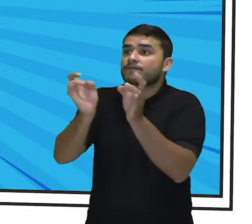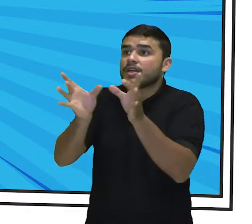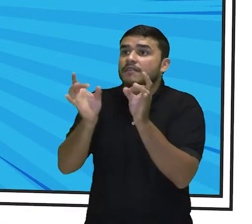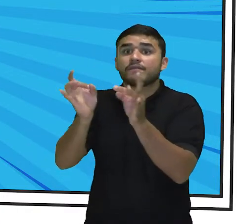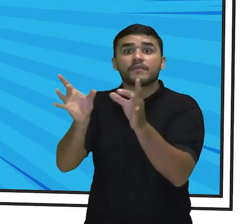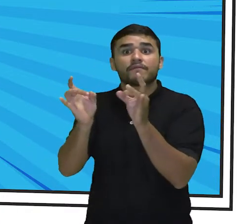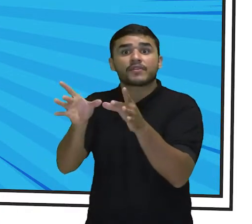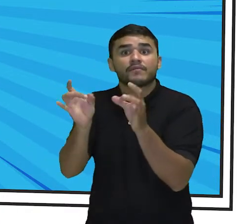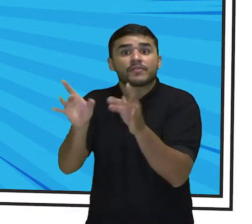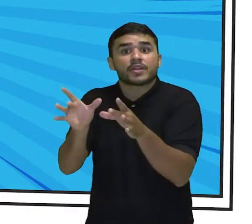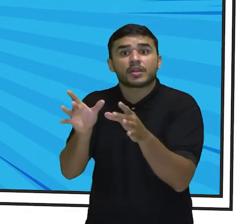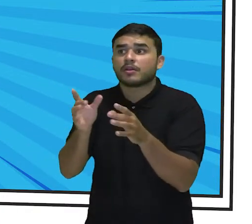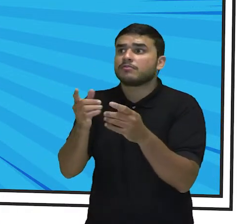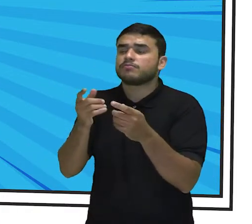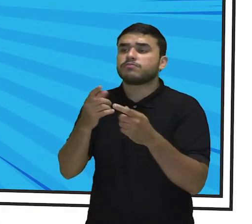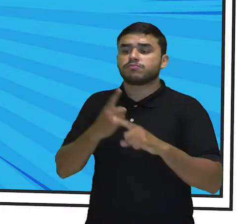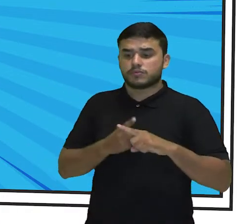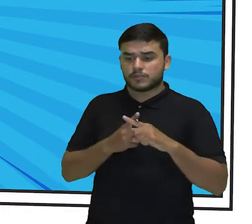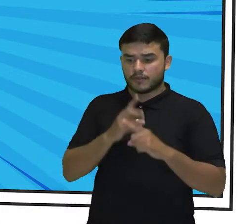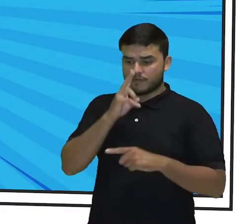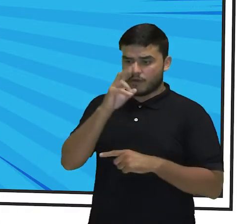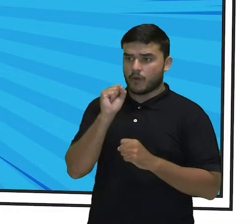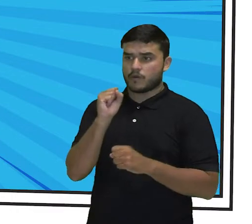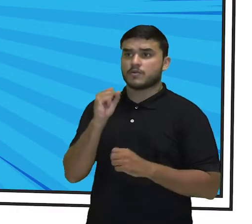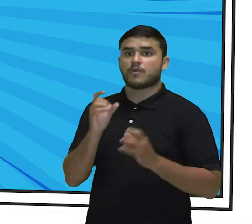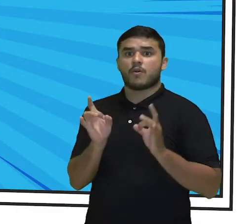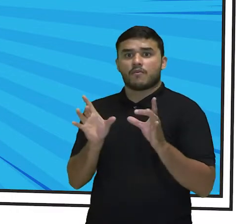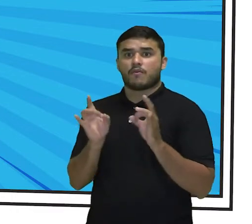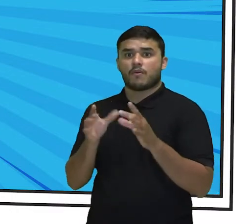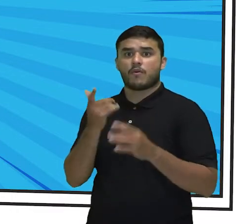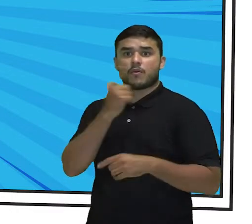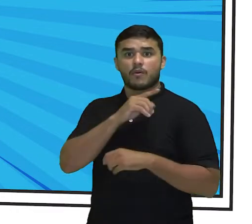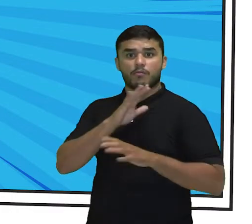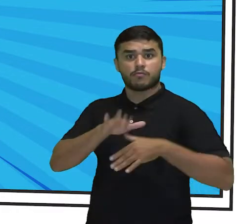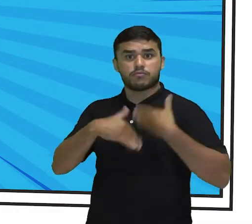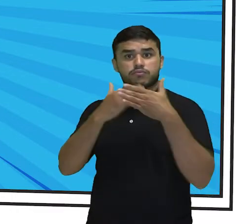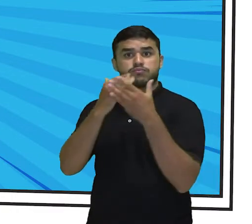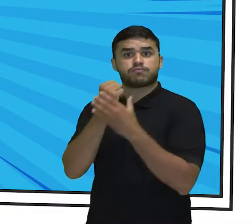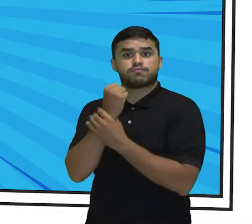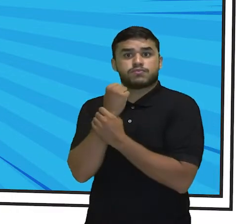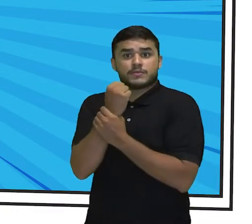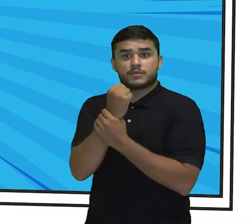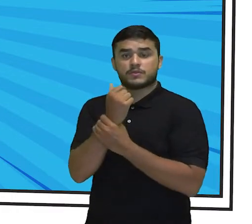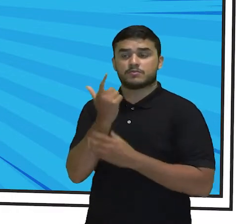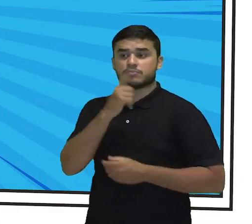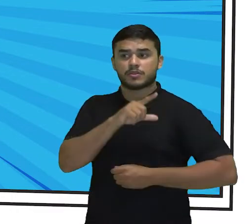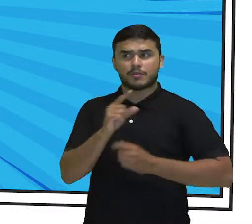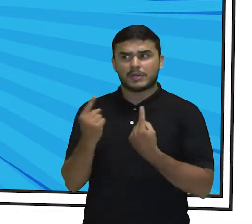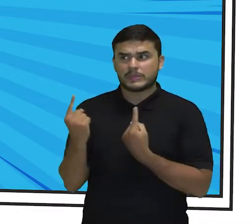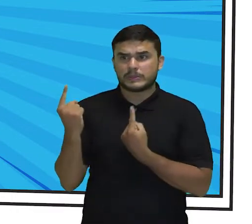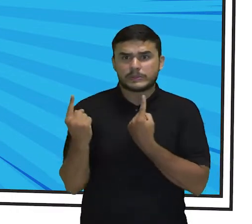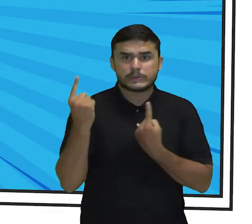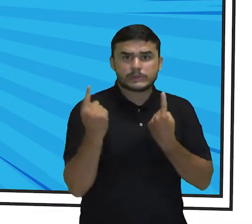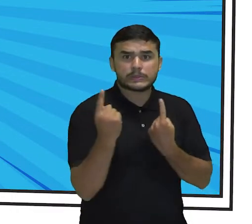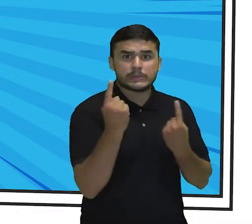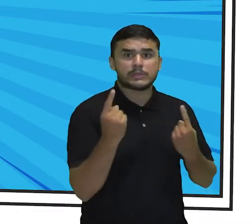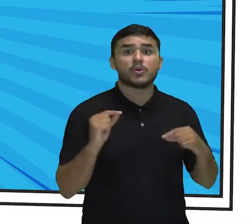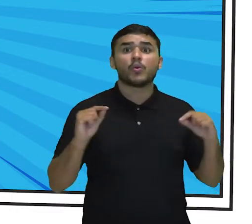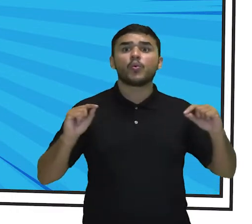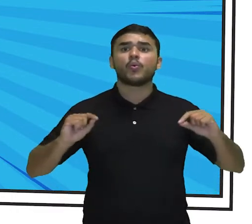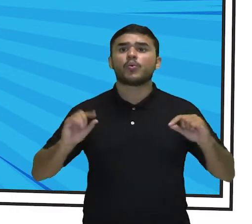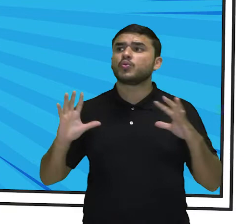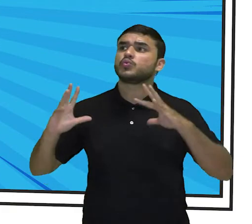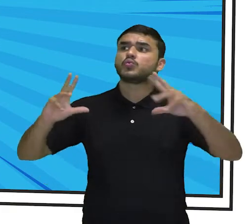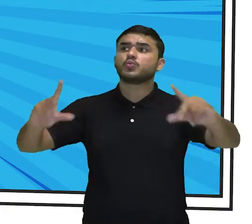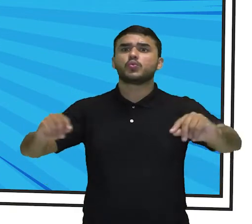produtividade industrial, acaba sendo esse processo, acaba desenvolvendo esse processo, uma disputa mais radical. Todo mundo com